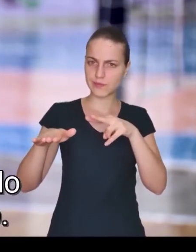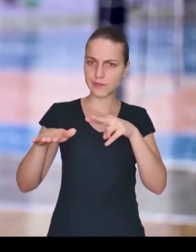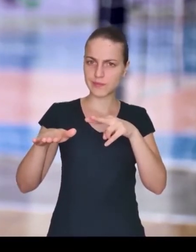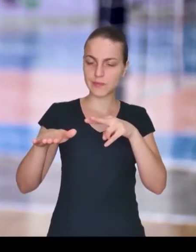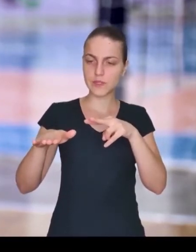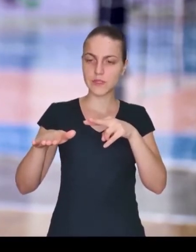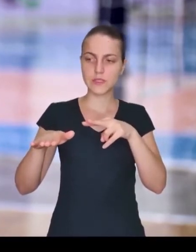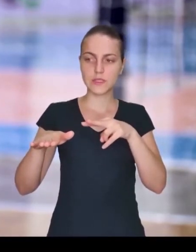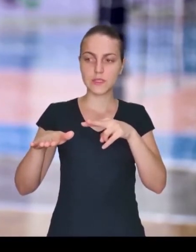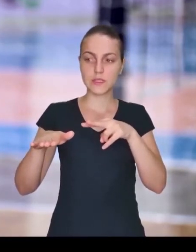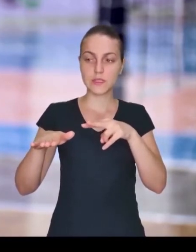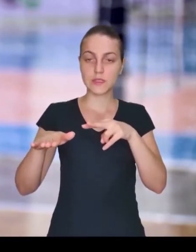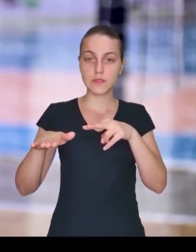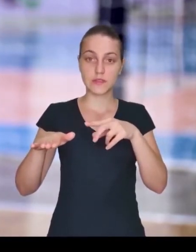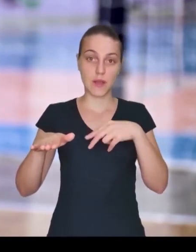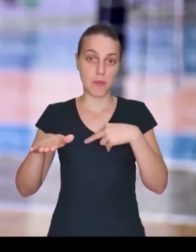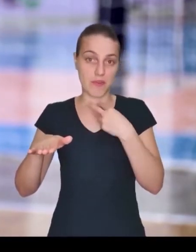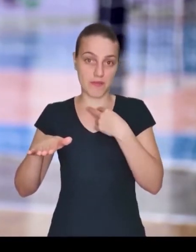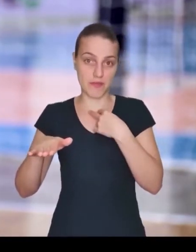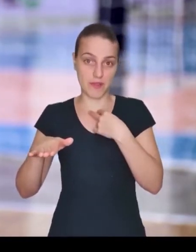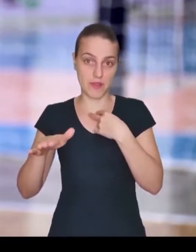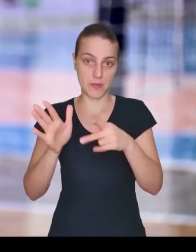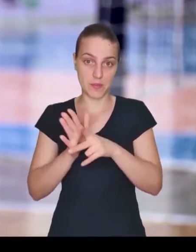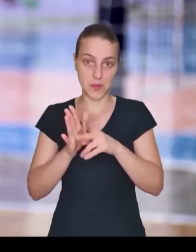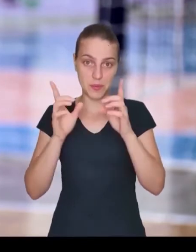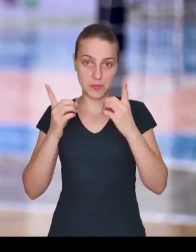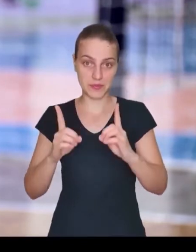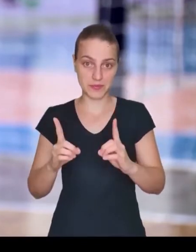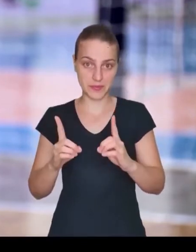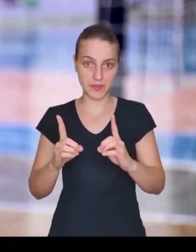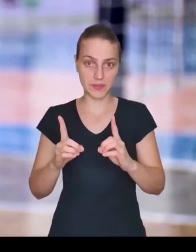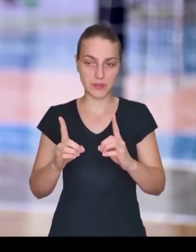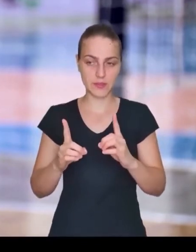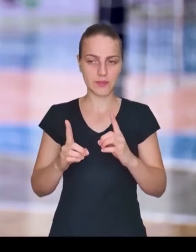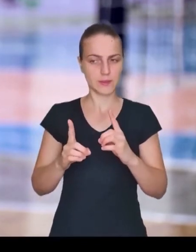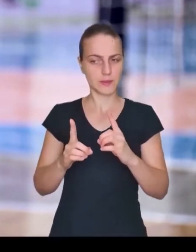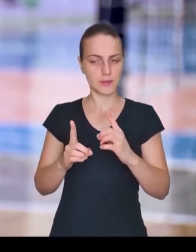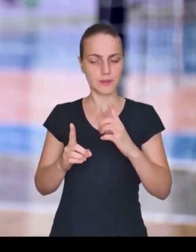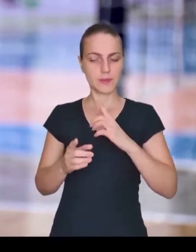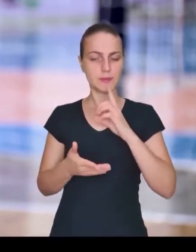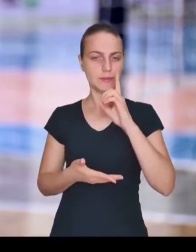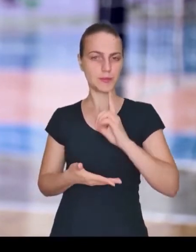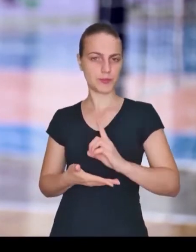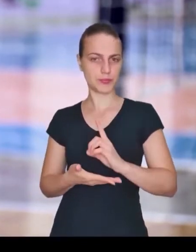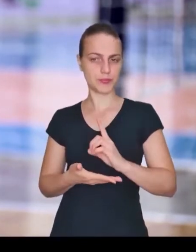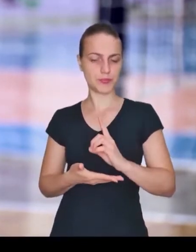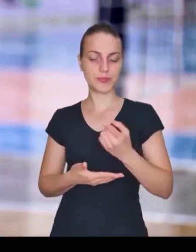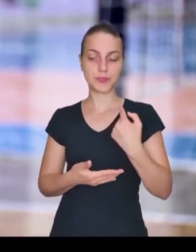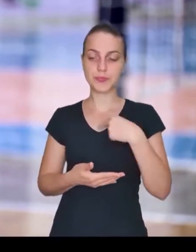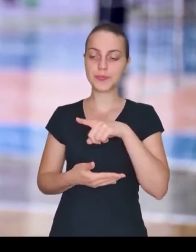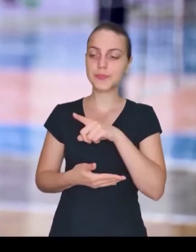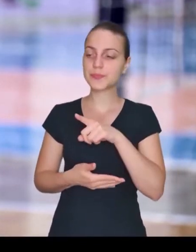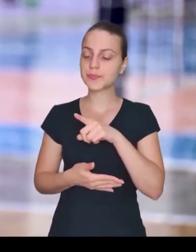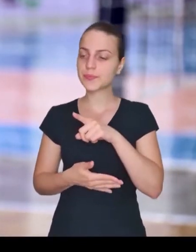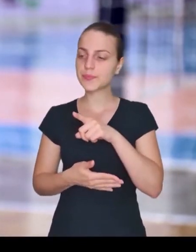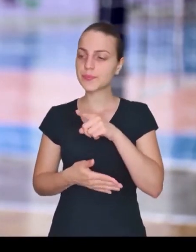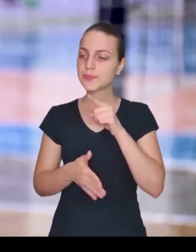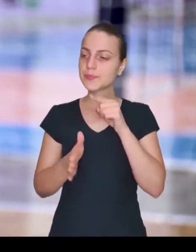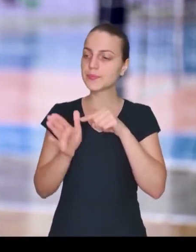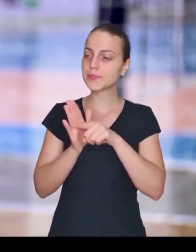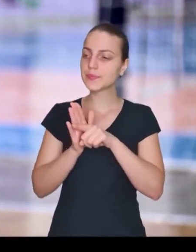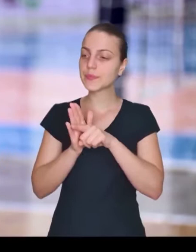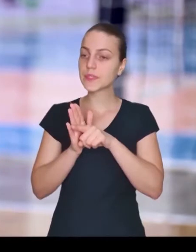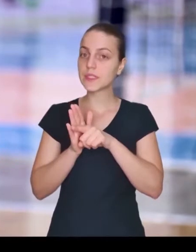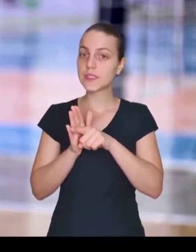estacionamento, né? Aí a gente que acha que tem todos os direitos, né, mas esquece um pouco dos nossos deveres. Eu fui questionar o motorista e o motorista também